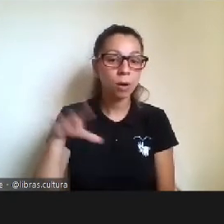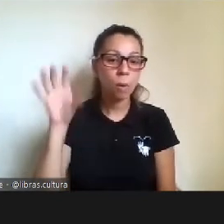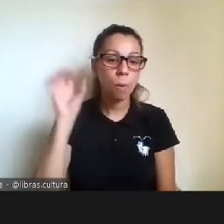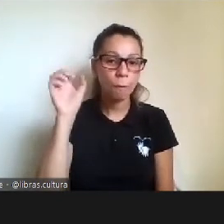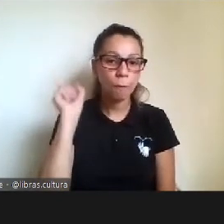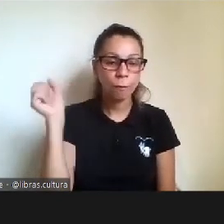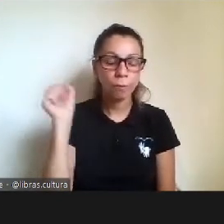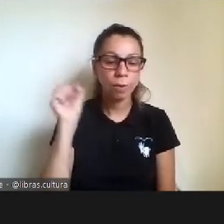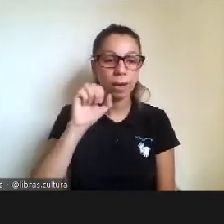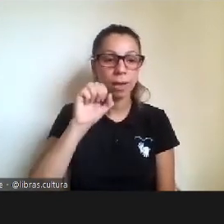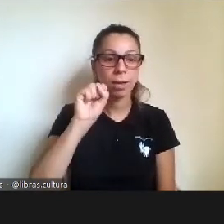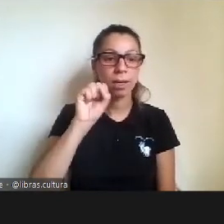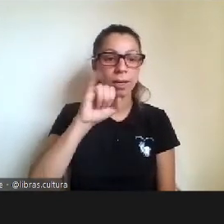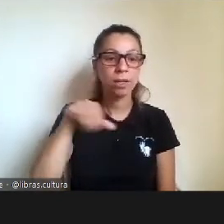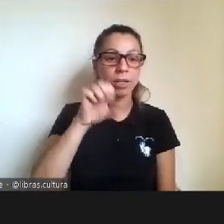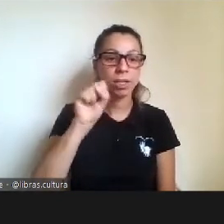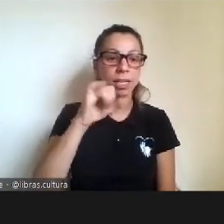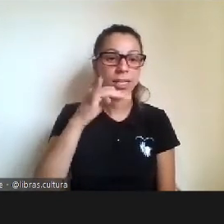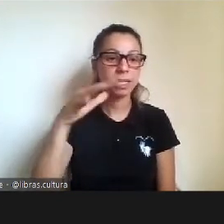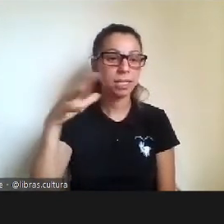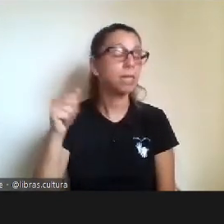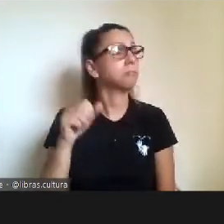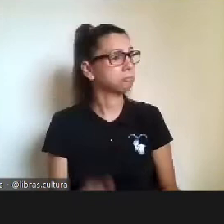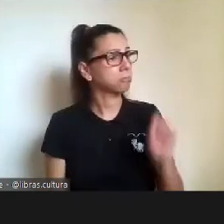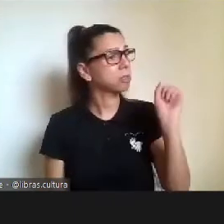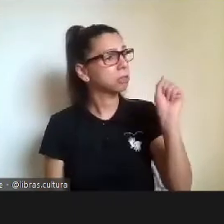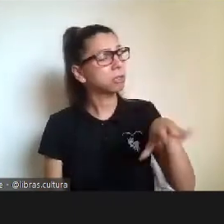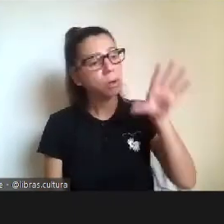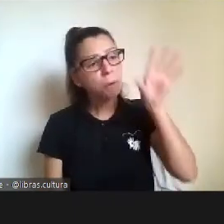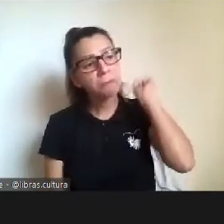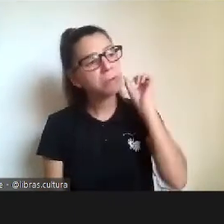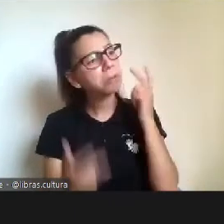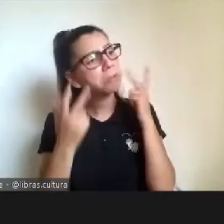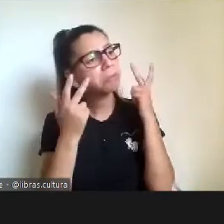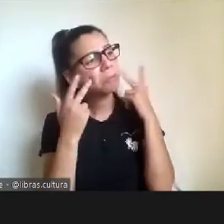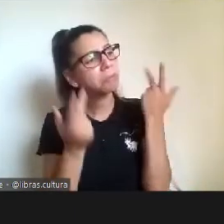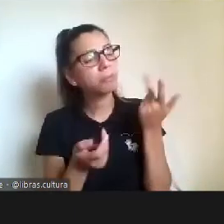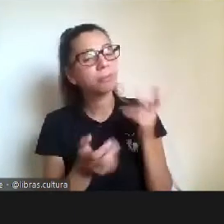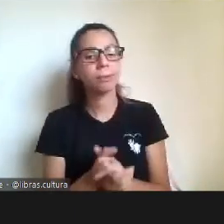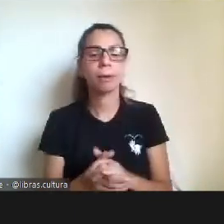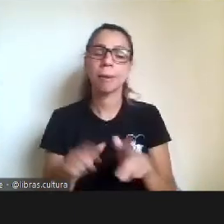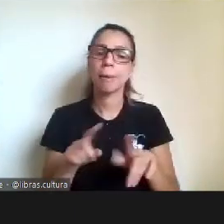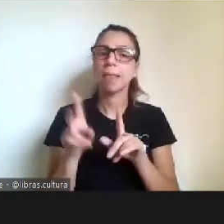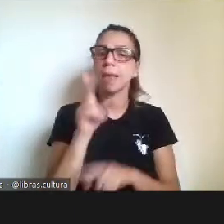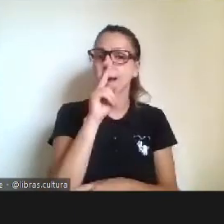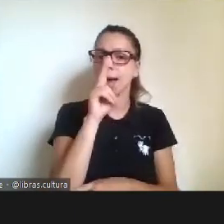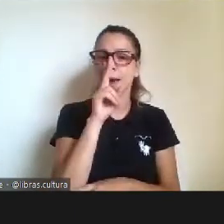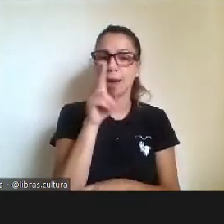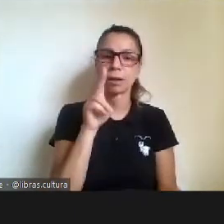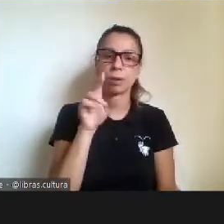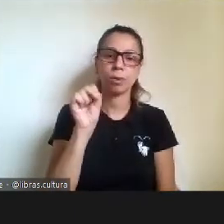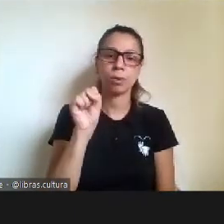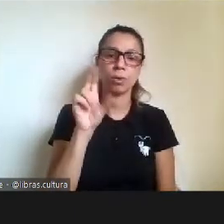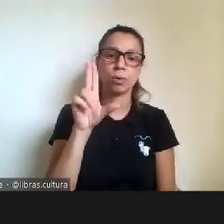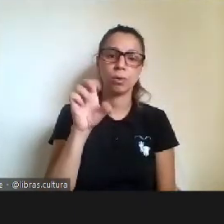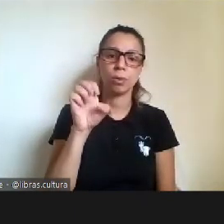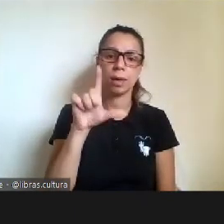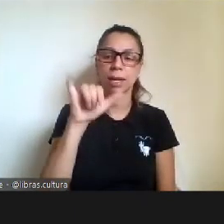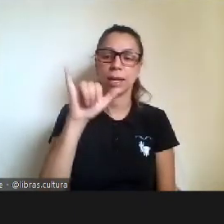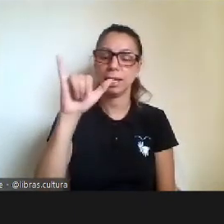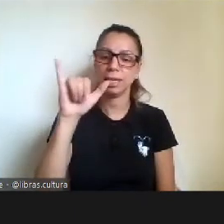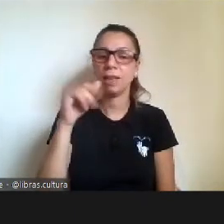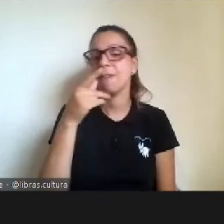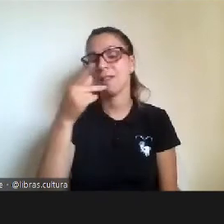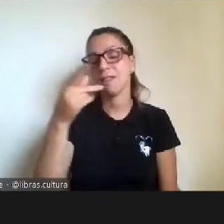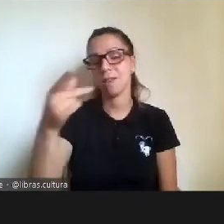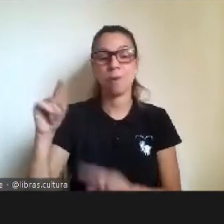pessoal? Sim, nós conseguimos te ouvir aqui, Jéssica, mas acho que Sueli lançou essa inquietação, né,